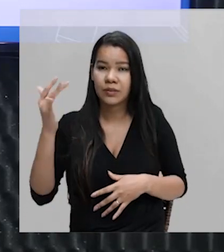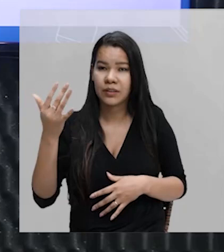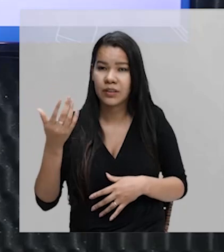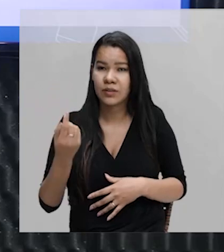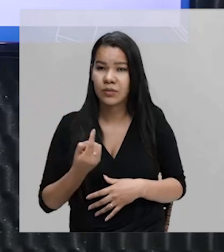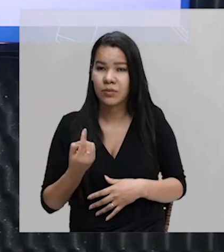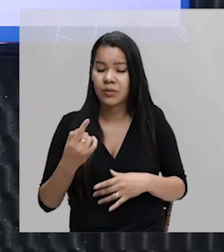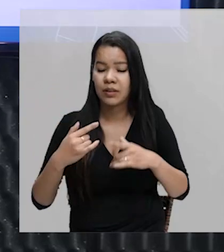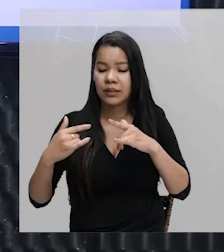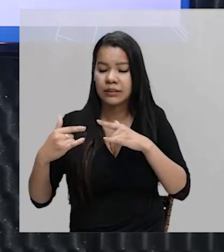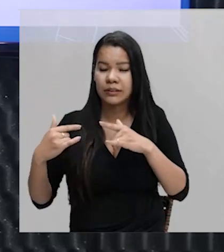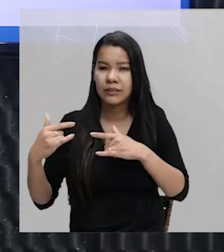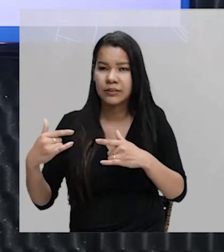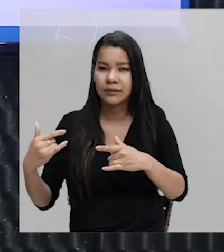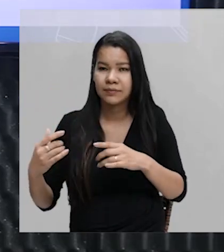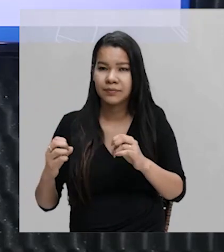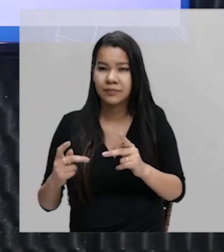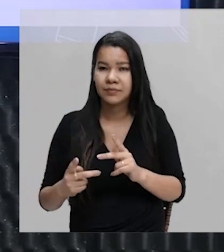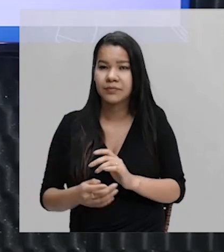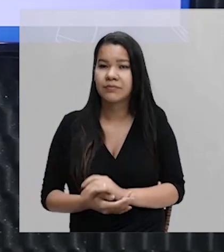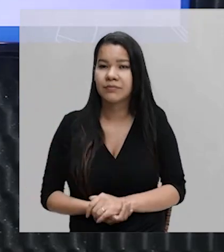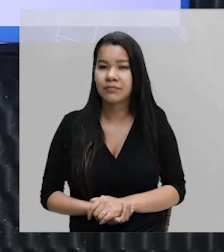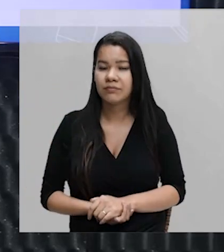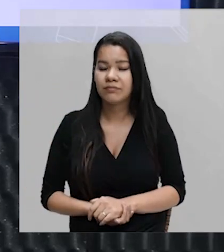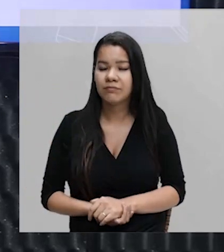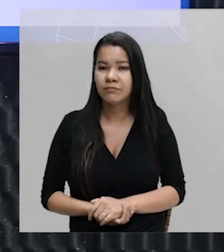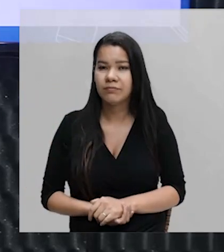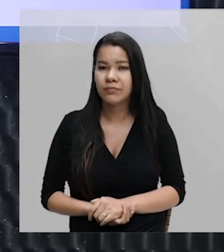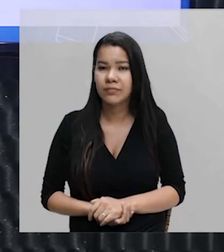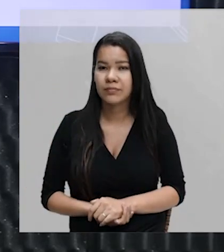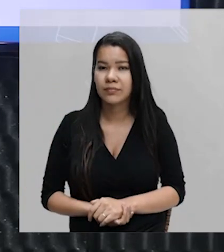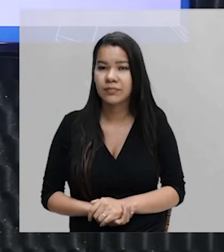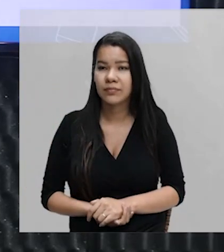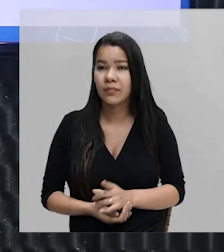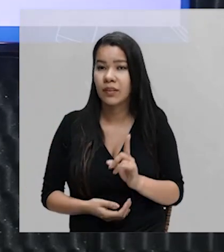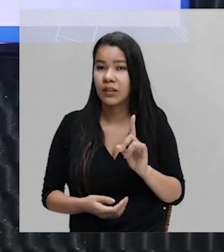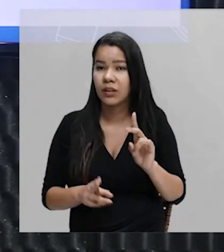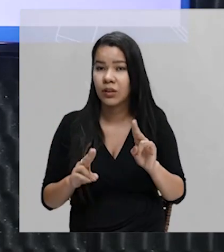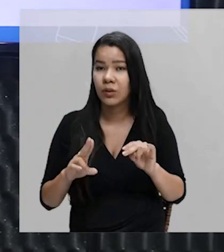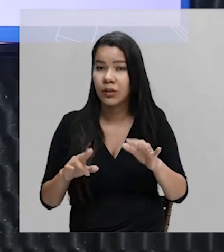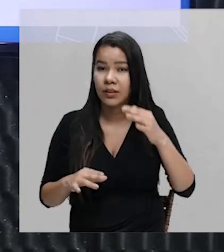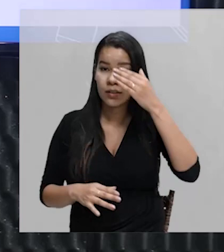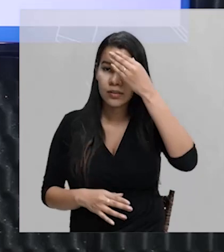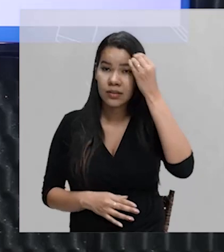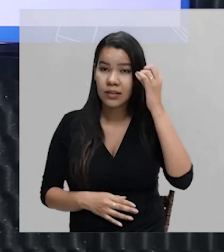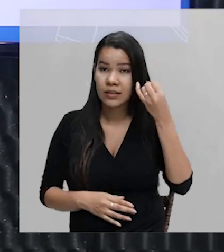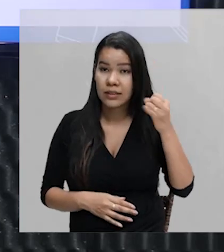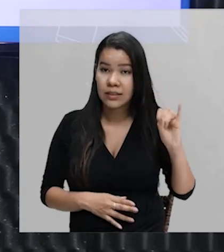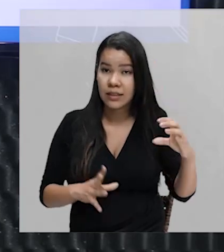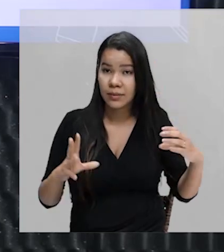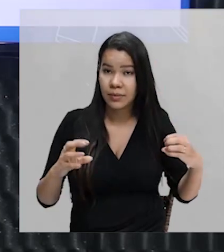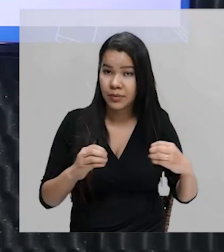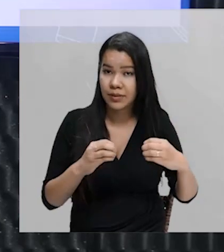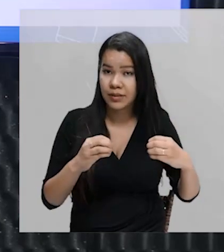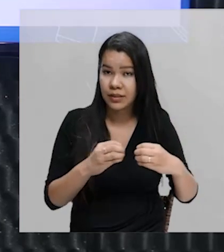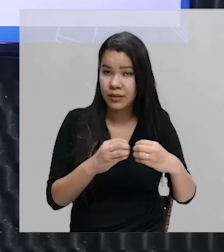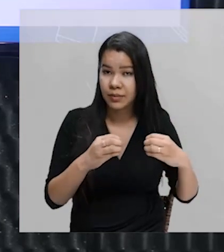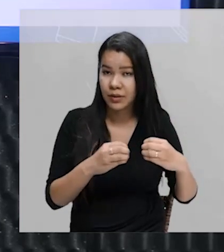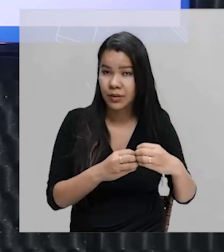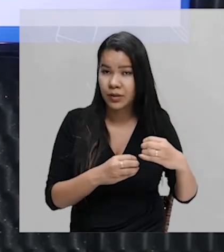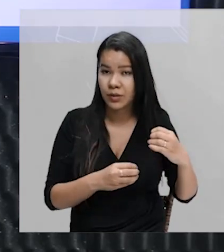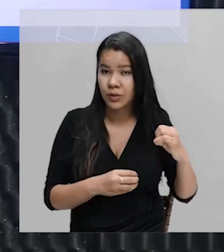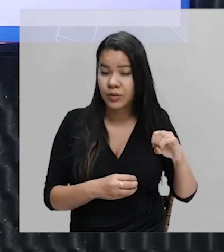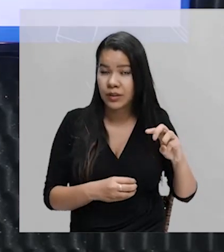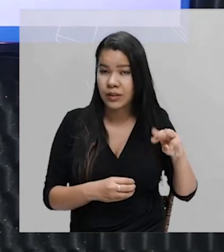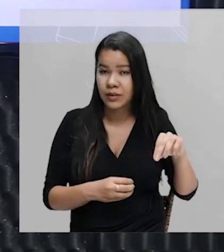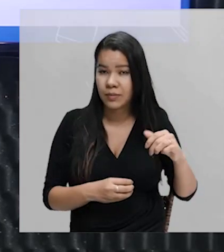uma atração. Tá ok? Então, não esqueçam. Quando ele se aproxima, né, o ímã se